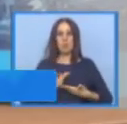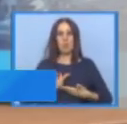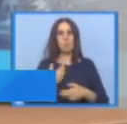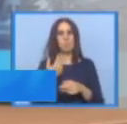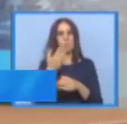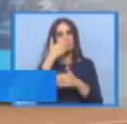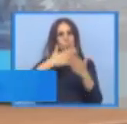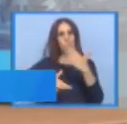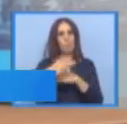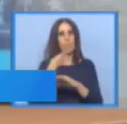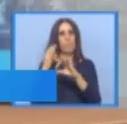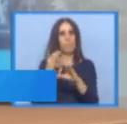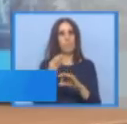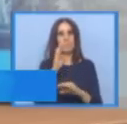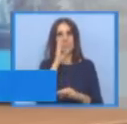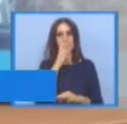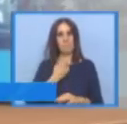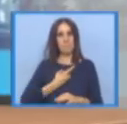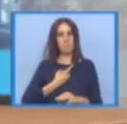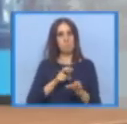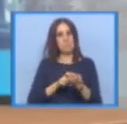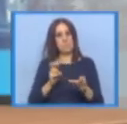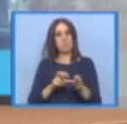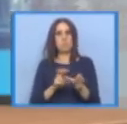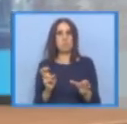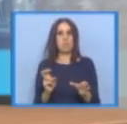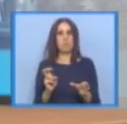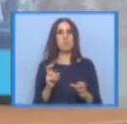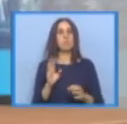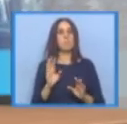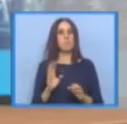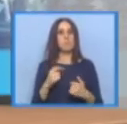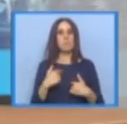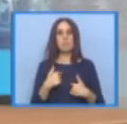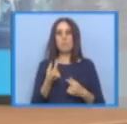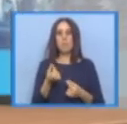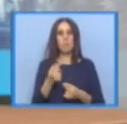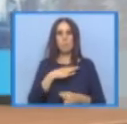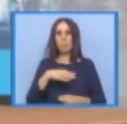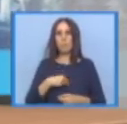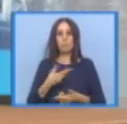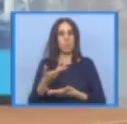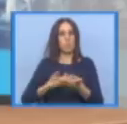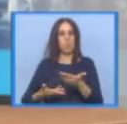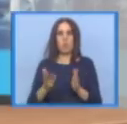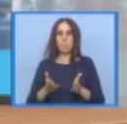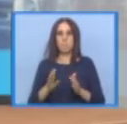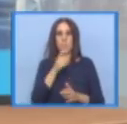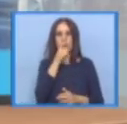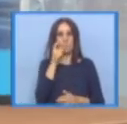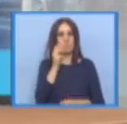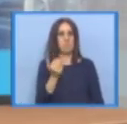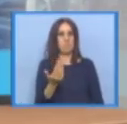meu povo. Se isso implica ter que sair, eu saio. Mas não vou trocar por nenhum dinheiro deste mundo a promessa que